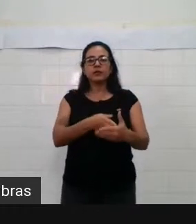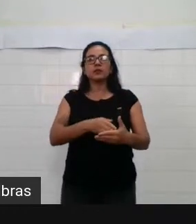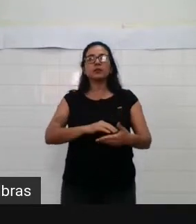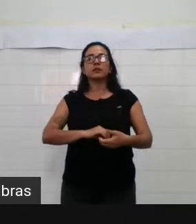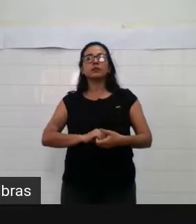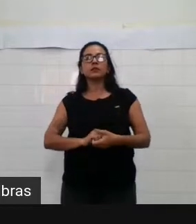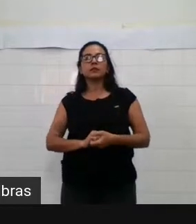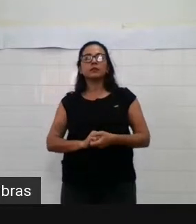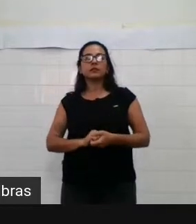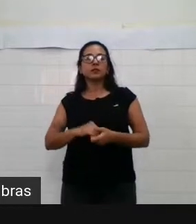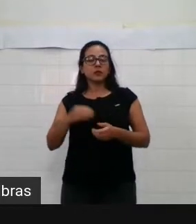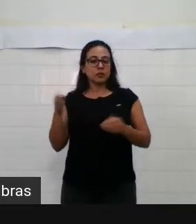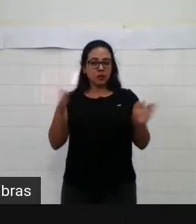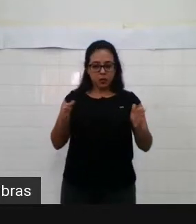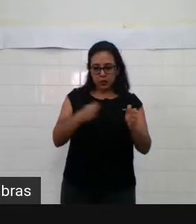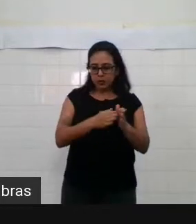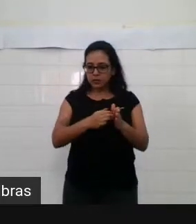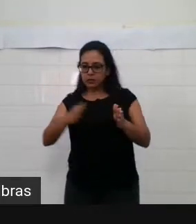nesse trânsito